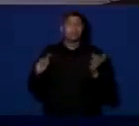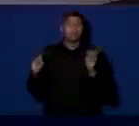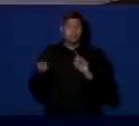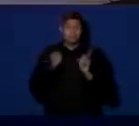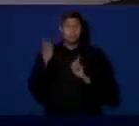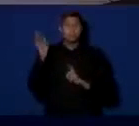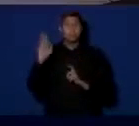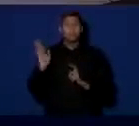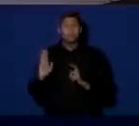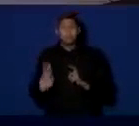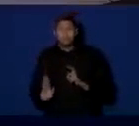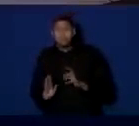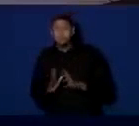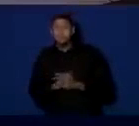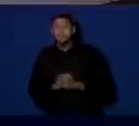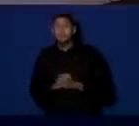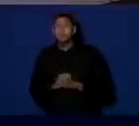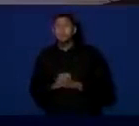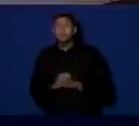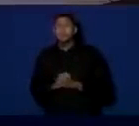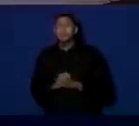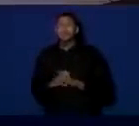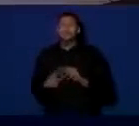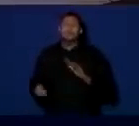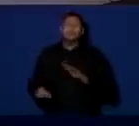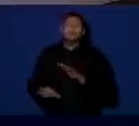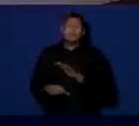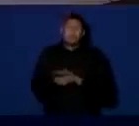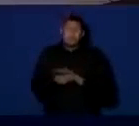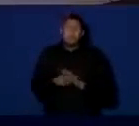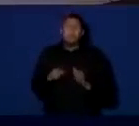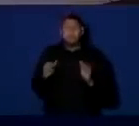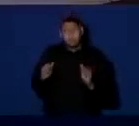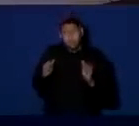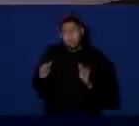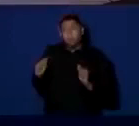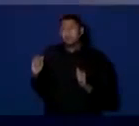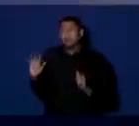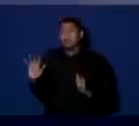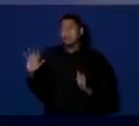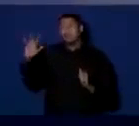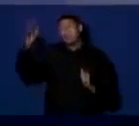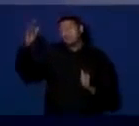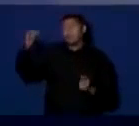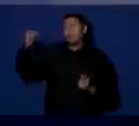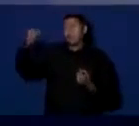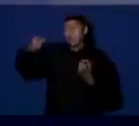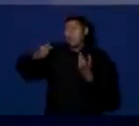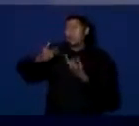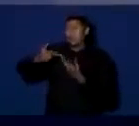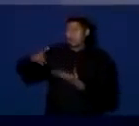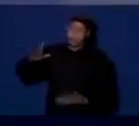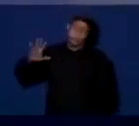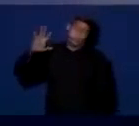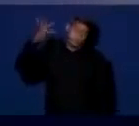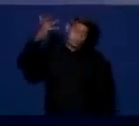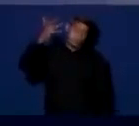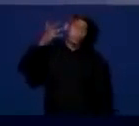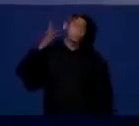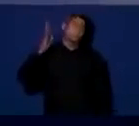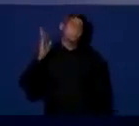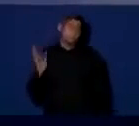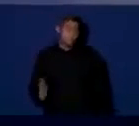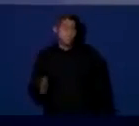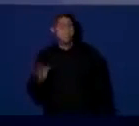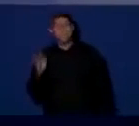Brasil, e a despeito do que ainda pode acontecer, mas alguma coisa já aconteceu, né? A taxa já